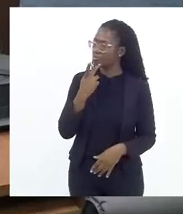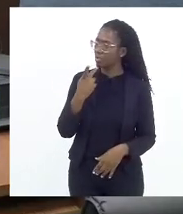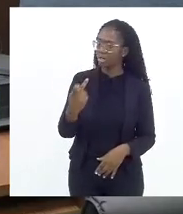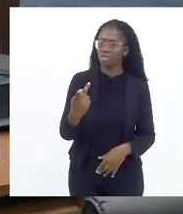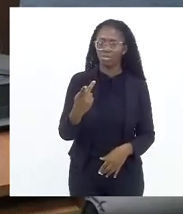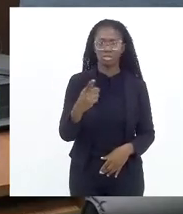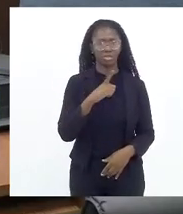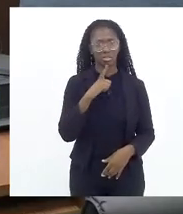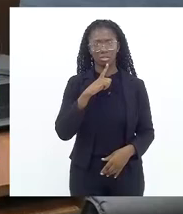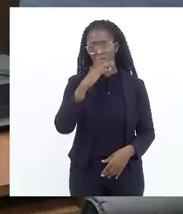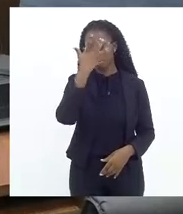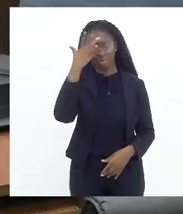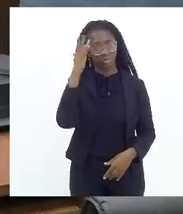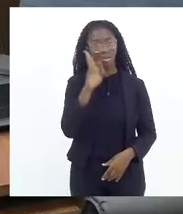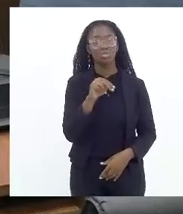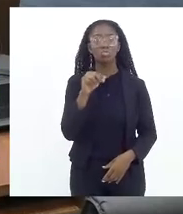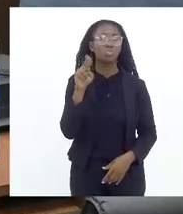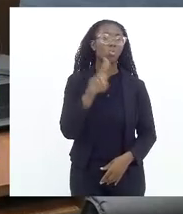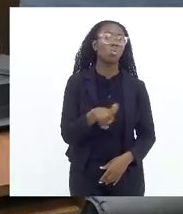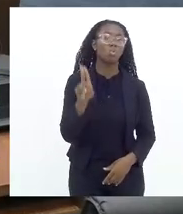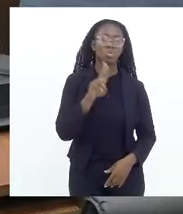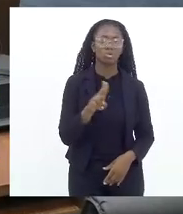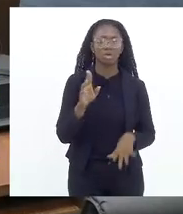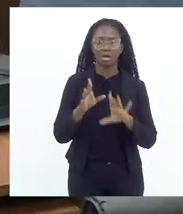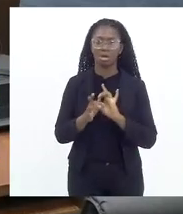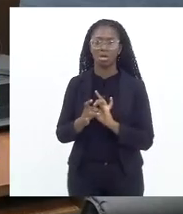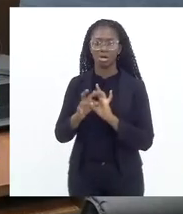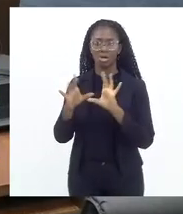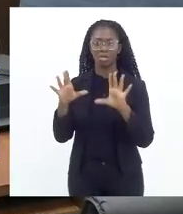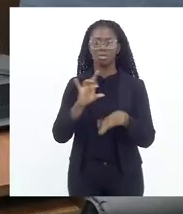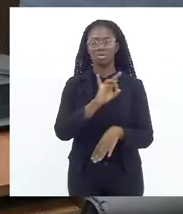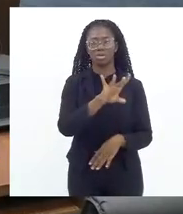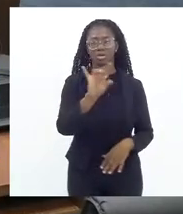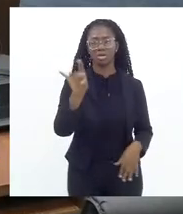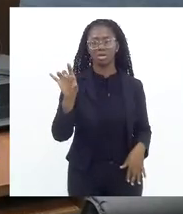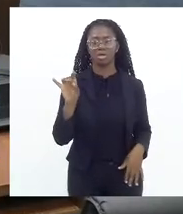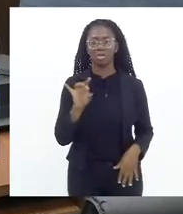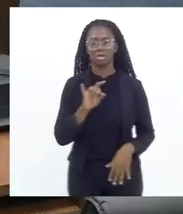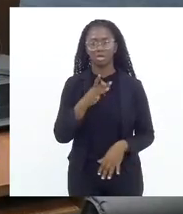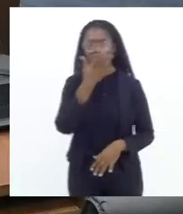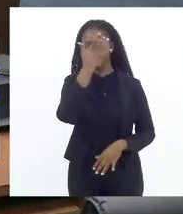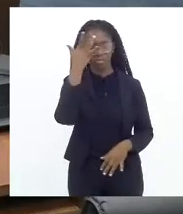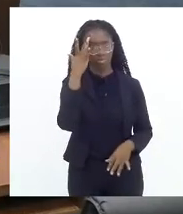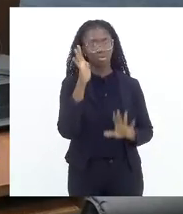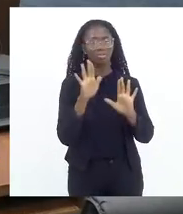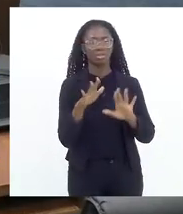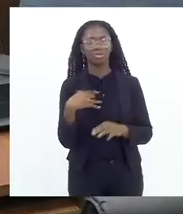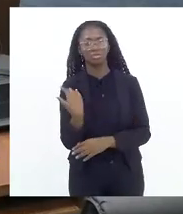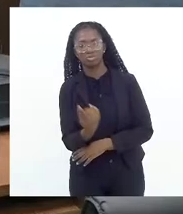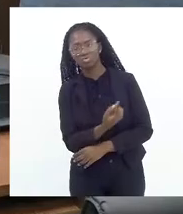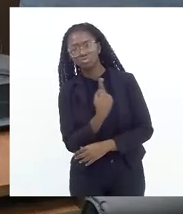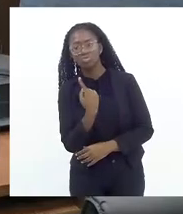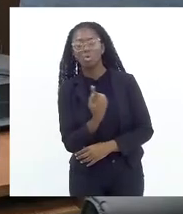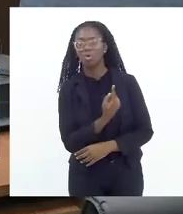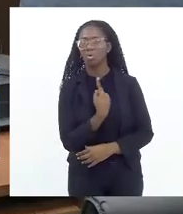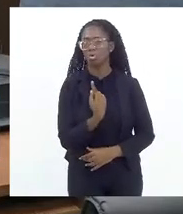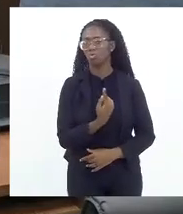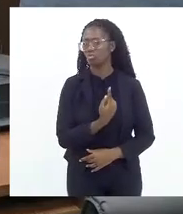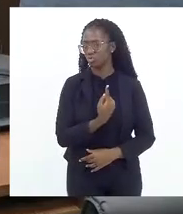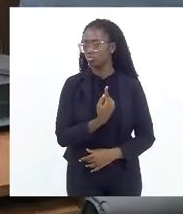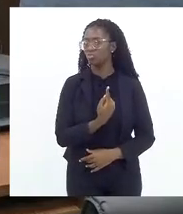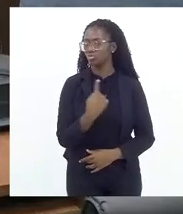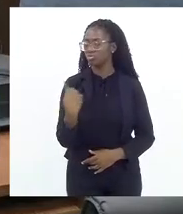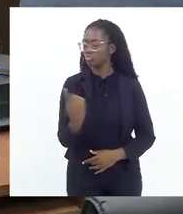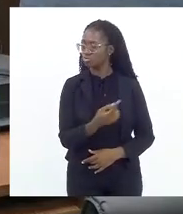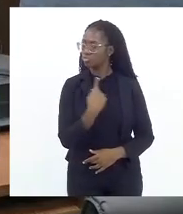não utilizam, enfim, é o do arbítrio de cada pessoa. Mas para nós, né,